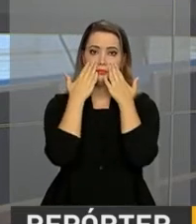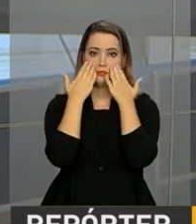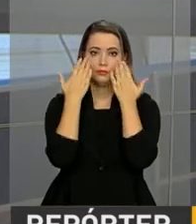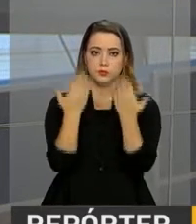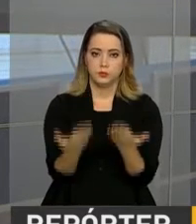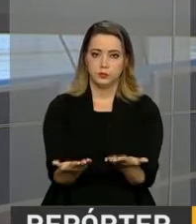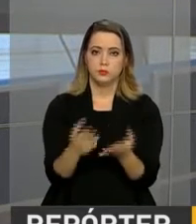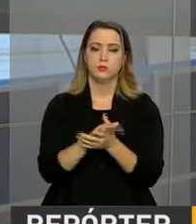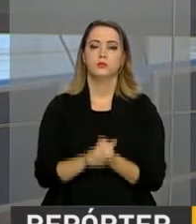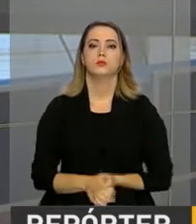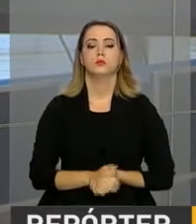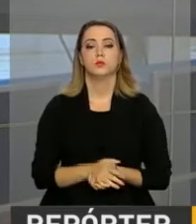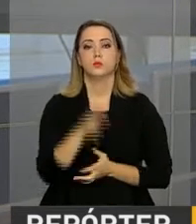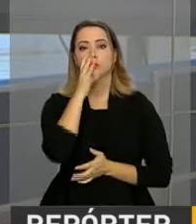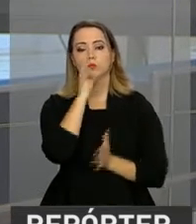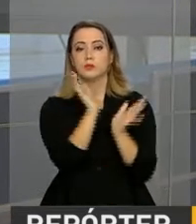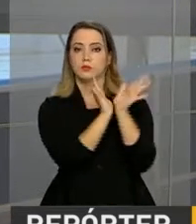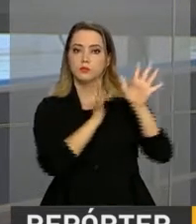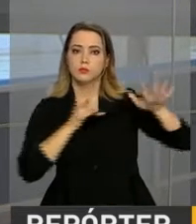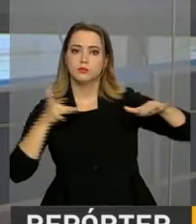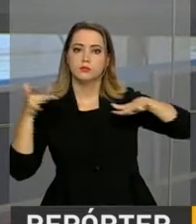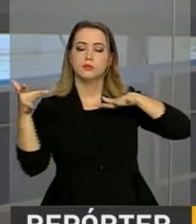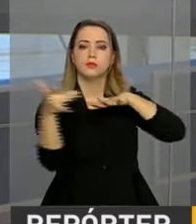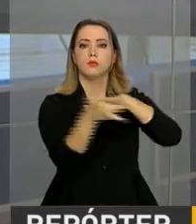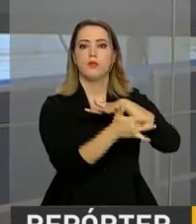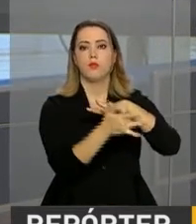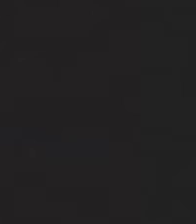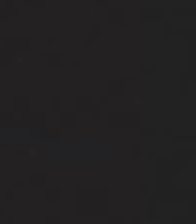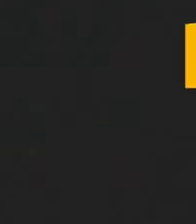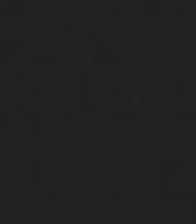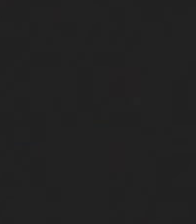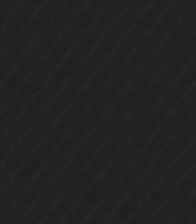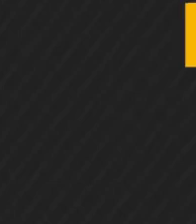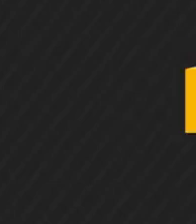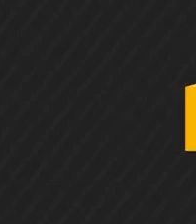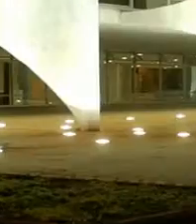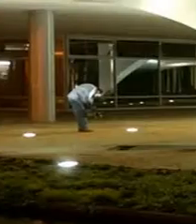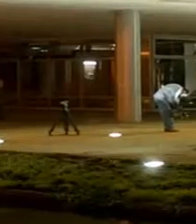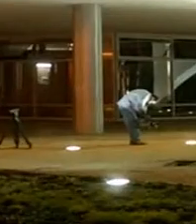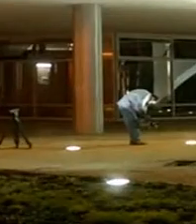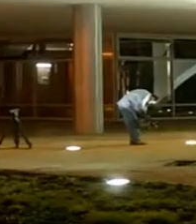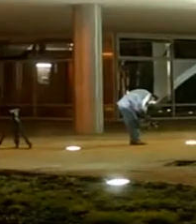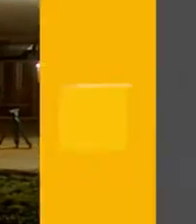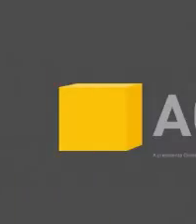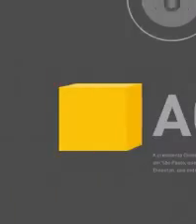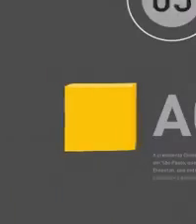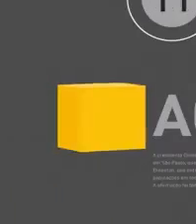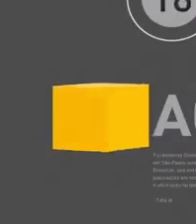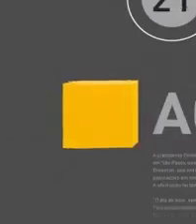nossa próxima edição. Acompanhe as novidades também pelas redes sociais.